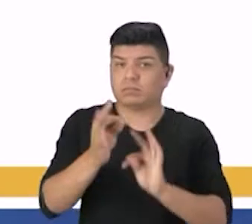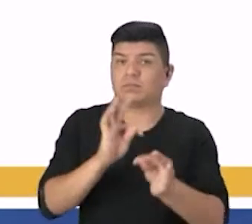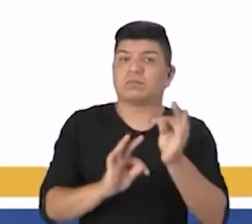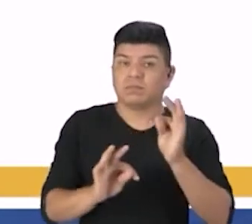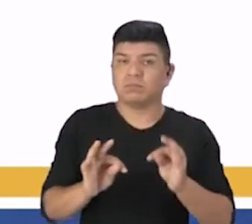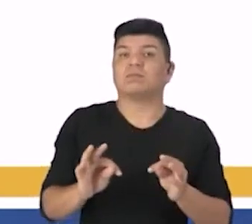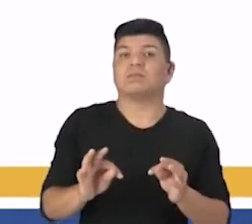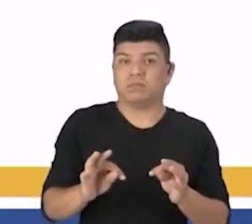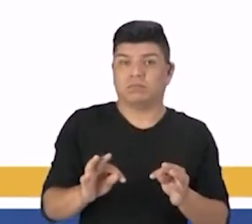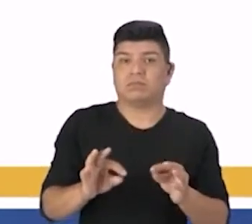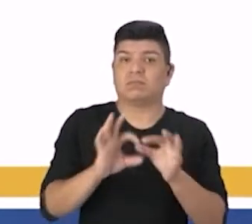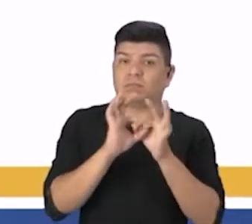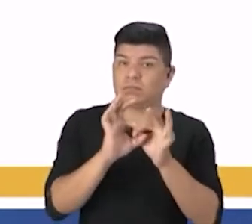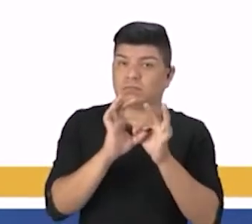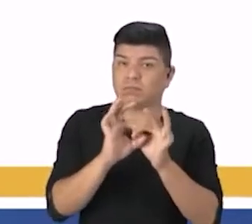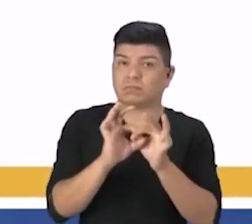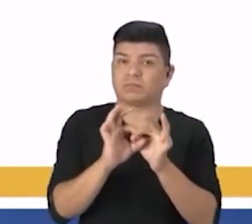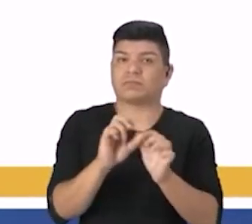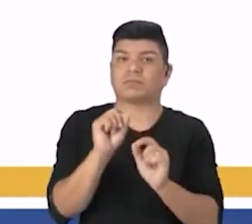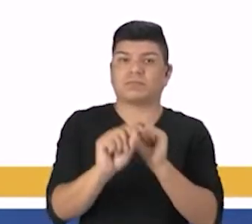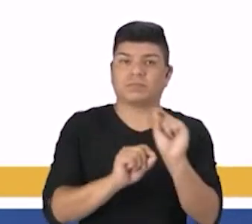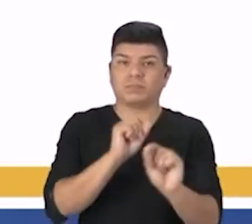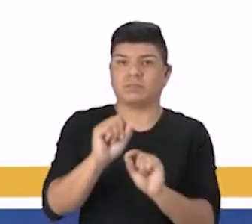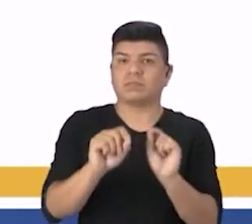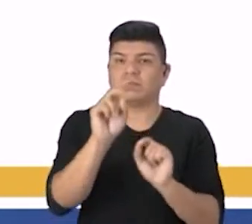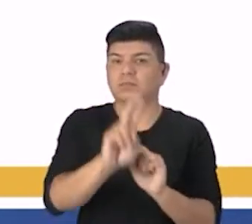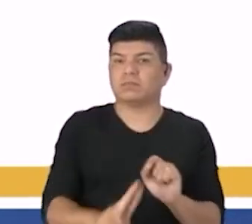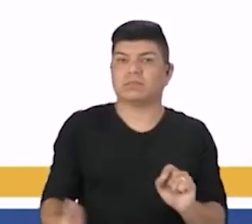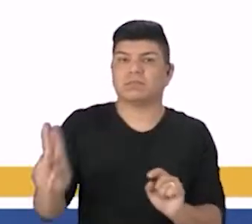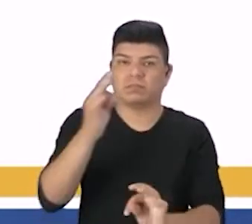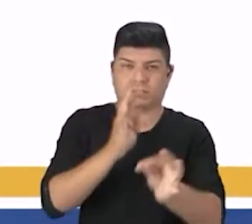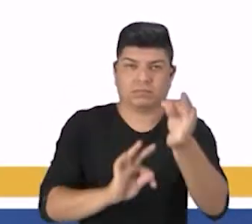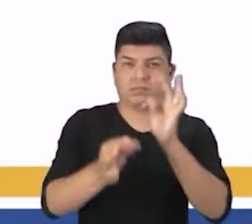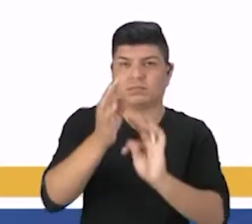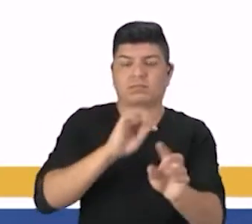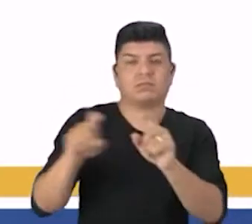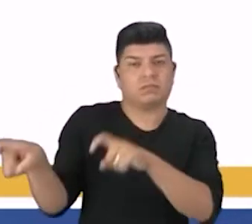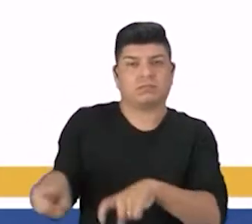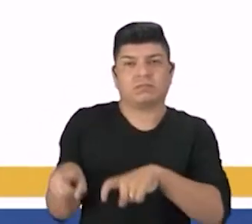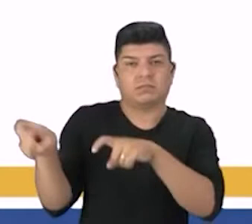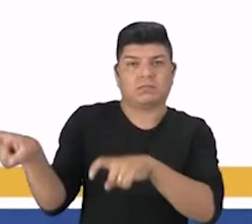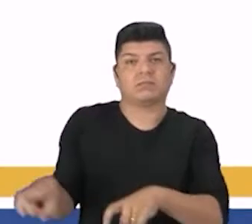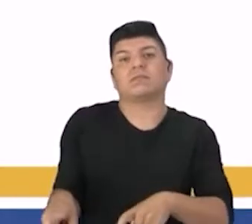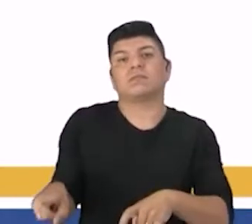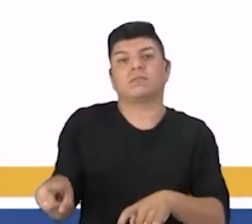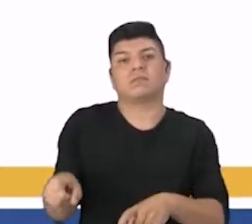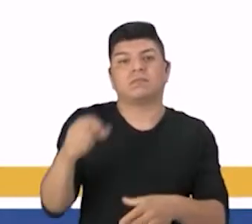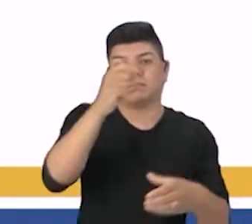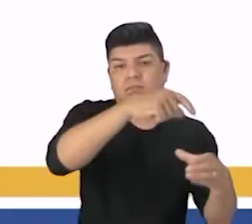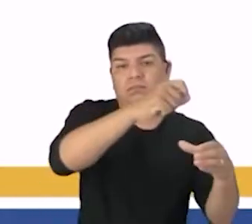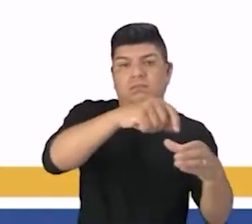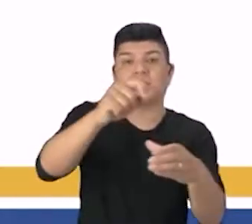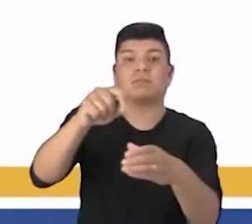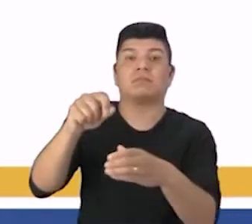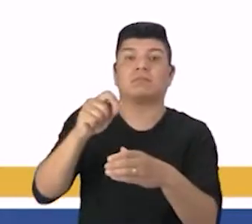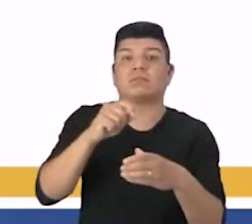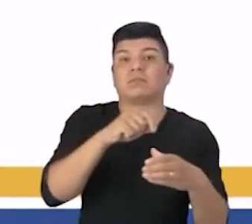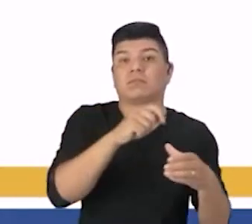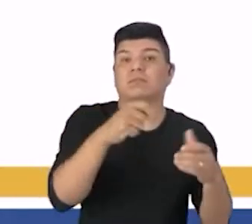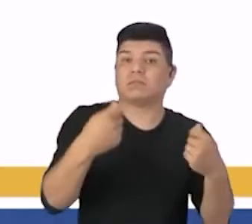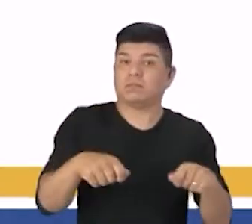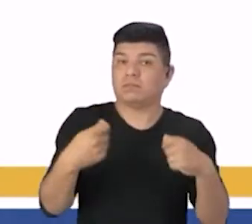móveis está diretamente relacionada à aplicação da tecnologia no campo e na agricultura de que